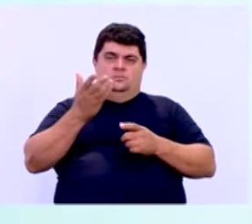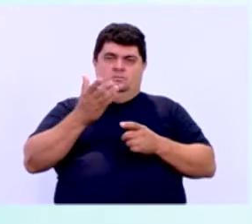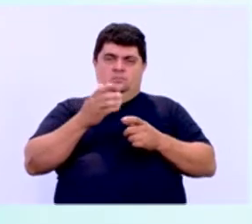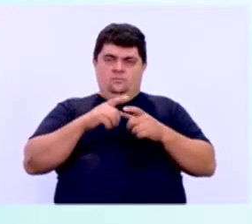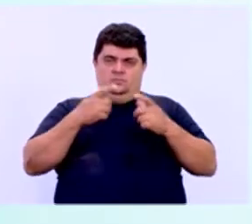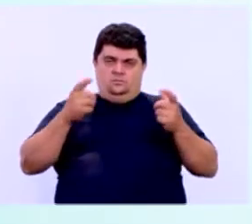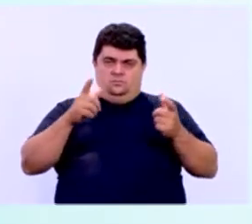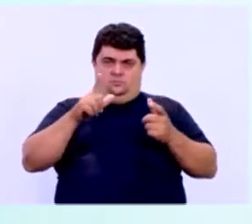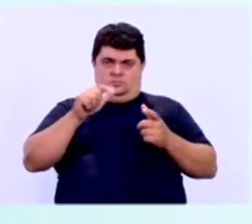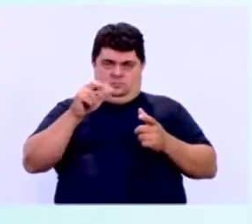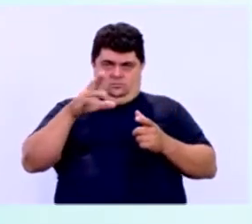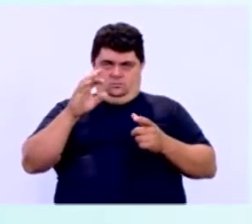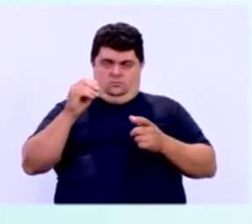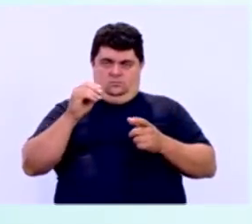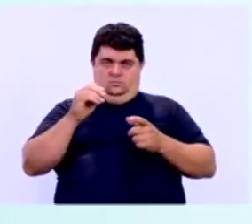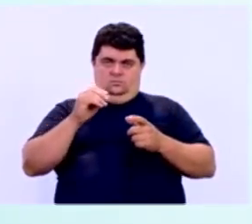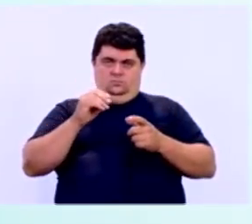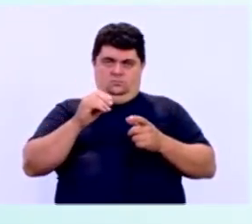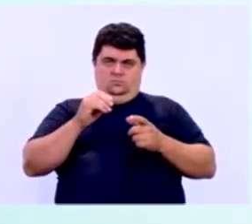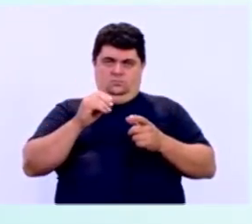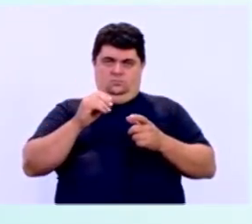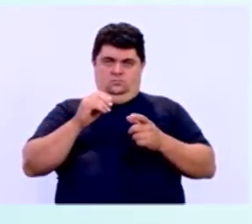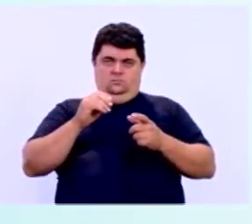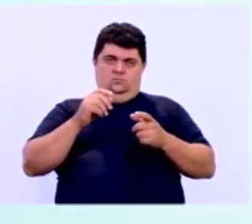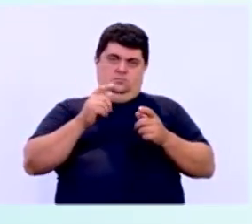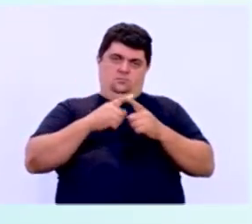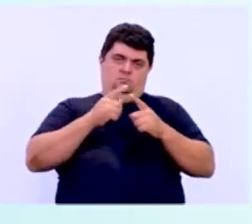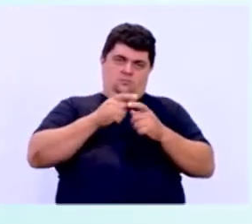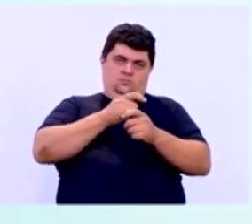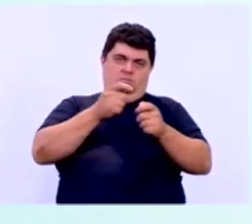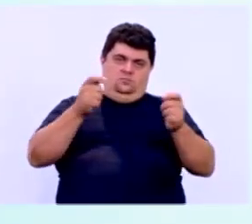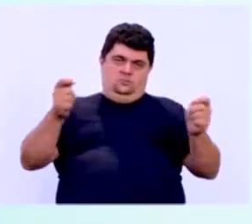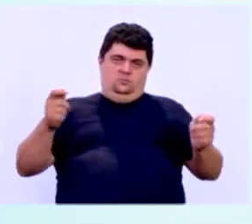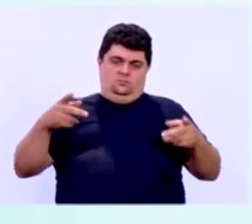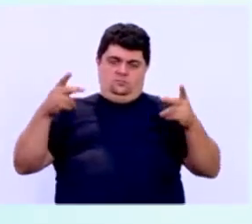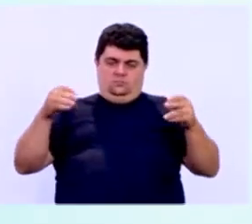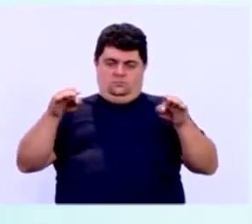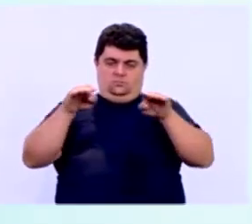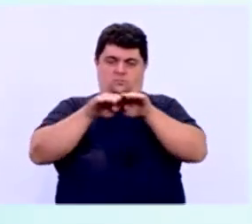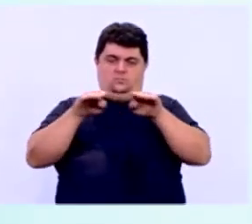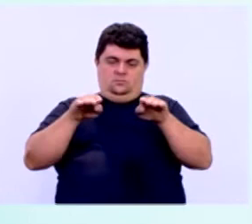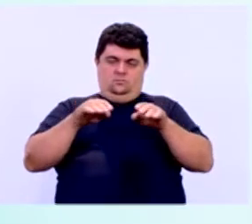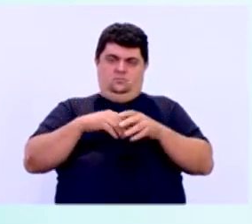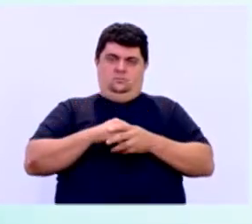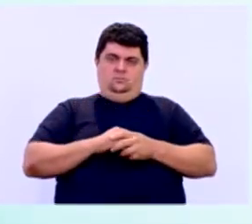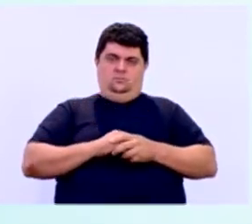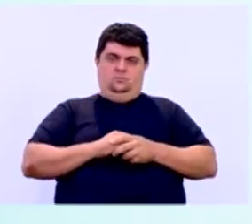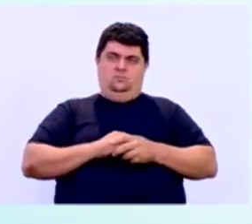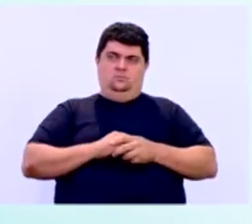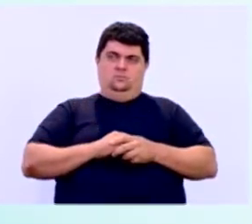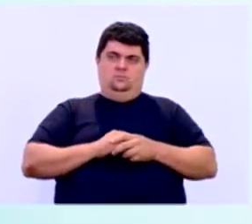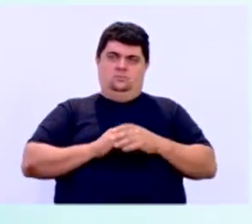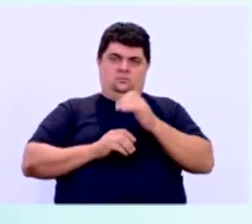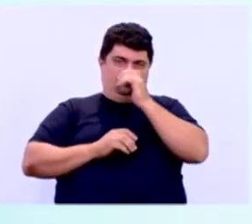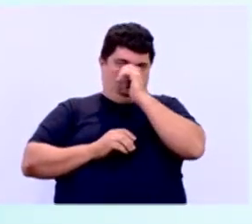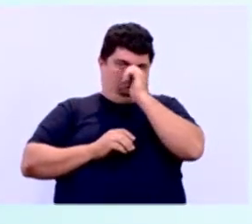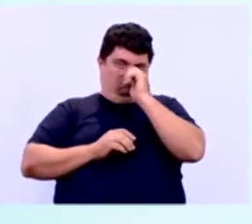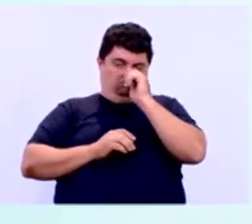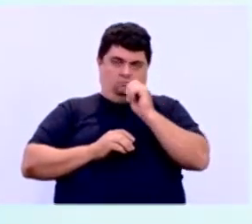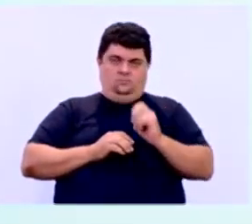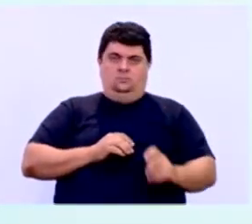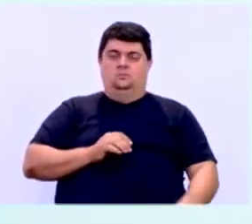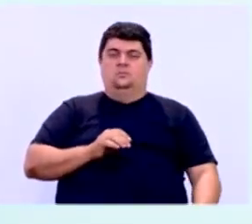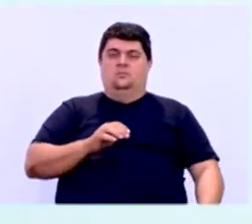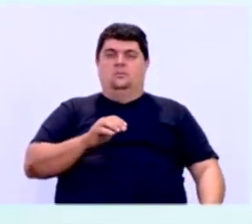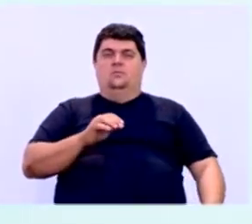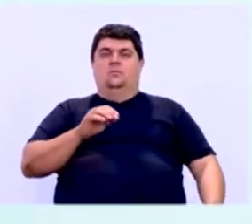forma planejada, aumentar o lucro e gastar, consequentemente, com o financiamento de um veículo, por exemplo, né? Então,